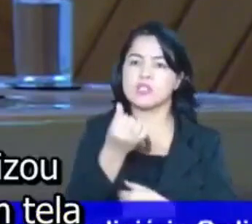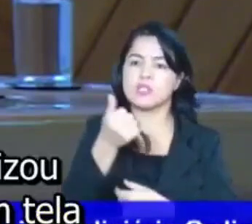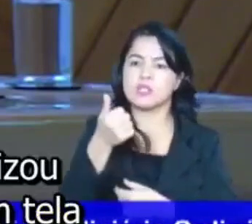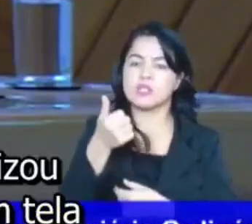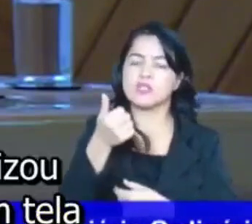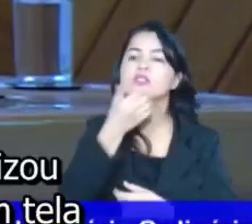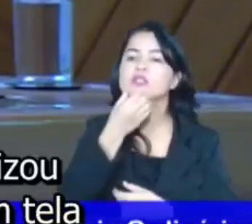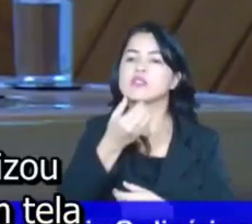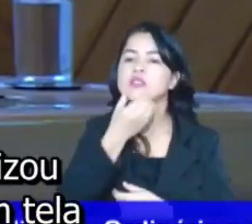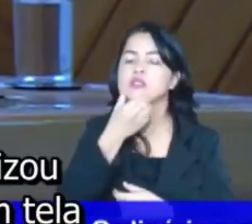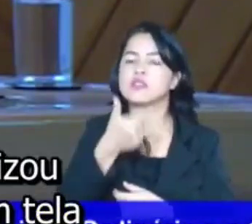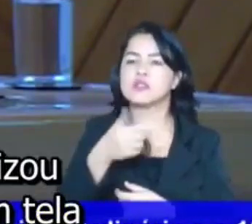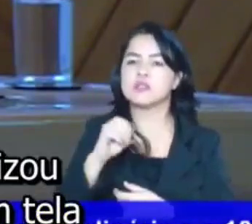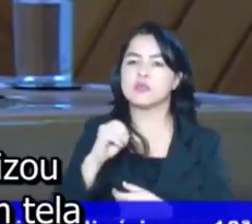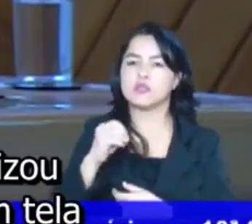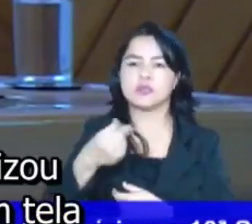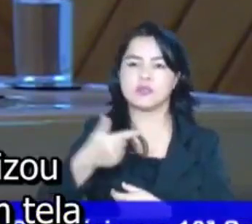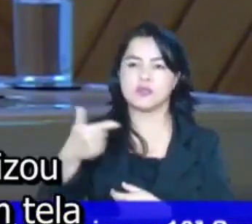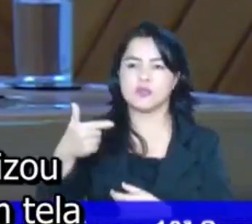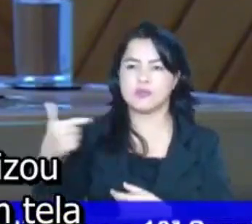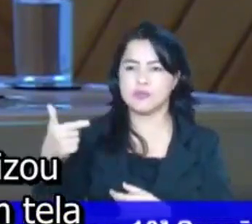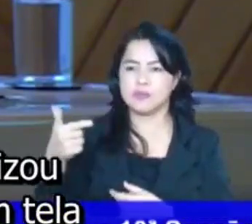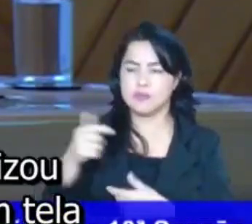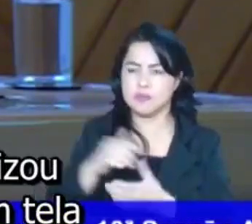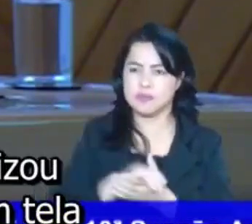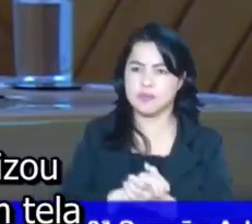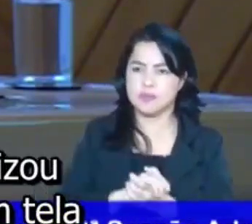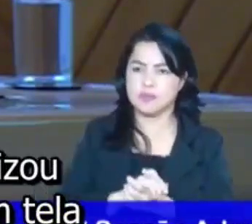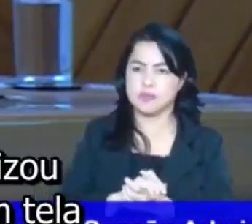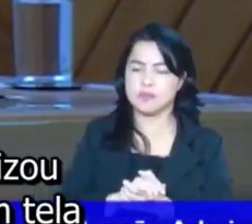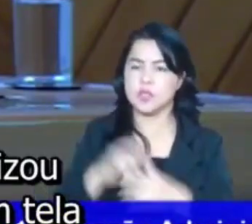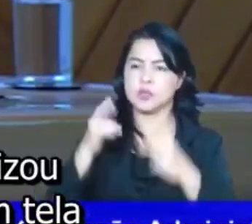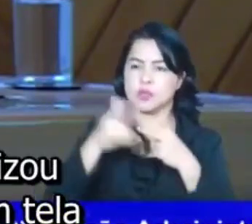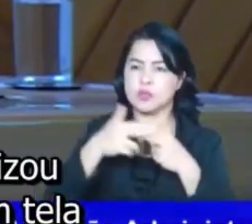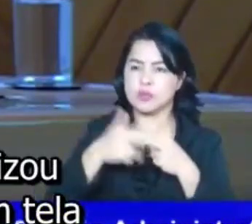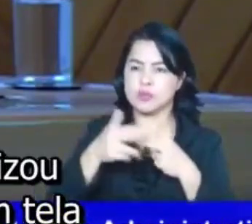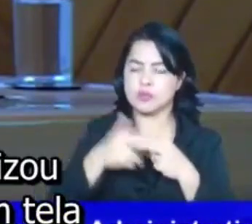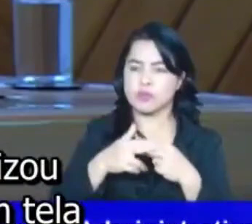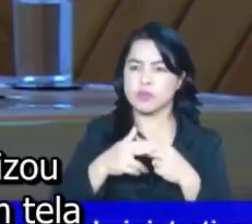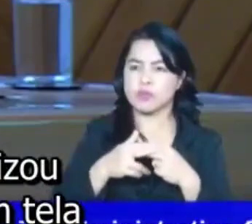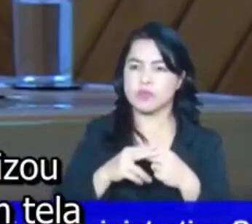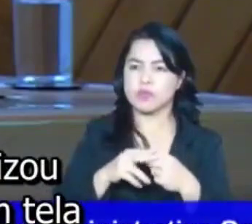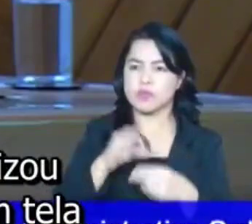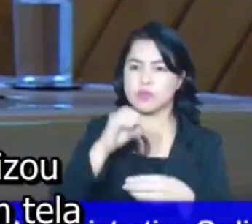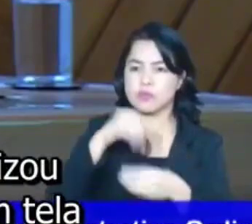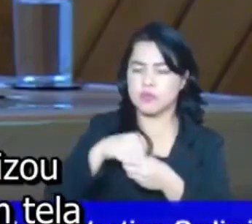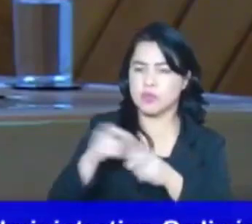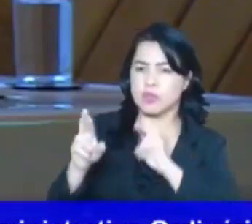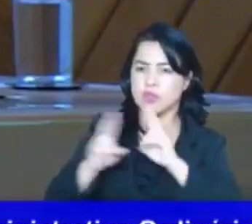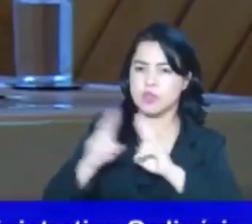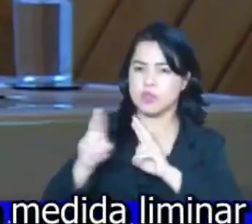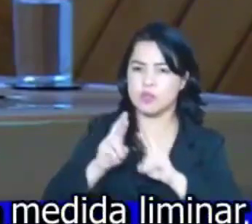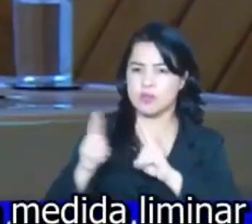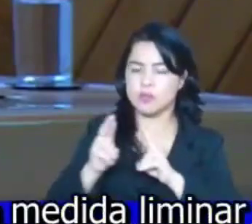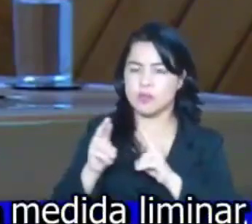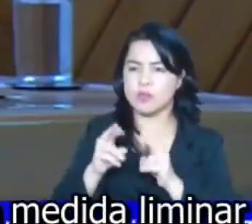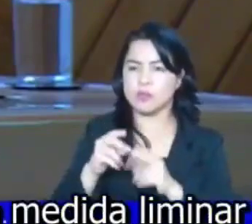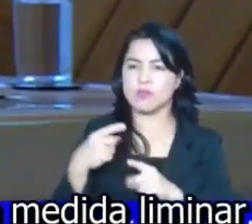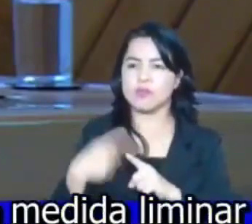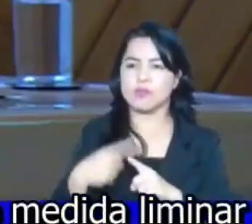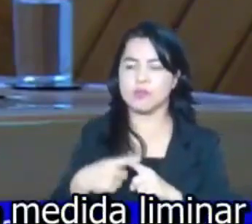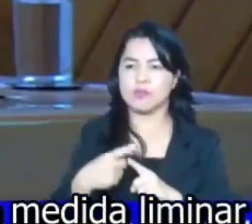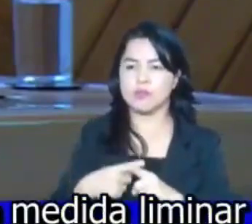de 2022 foi genérica e utilizou argumentos que não guardam relação com o caso em tela, sendo,